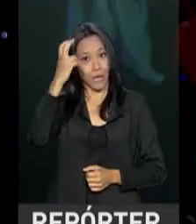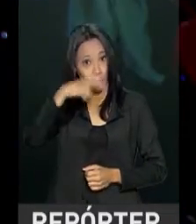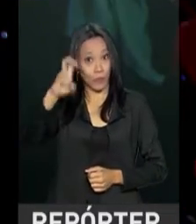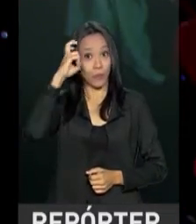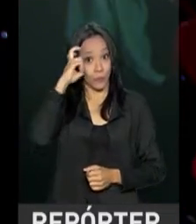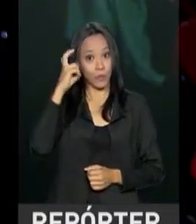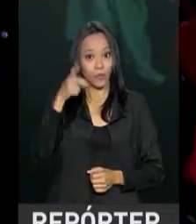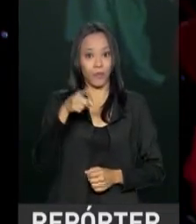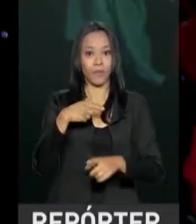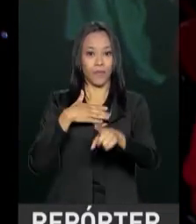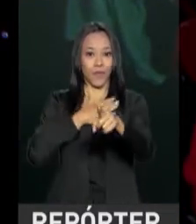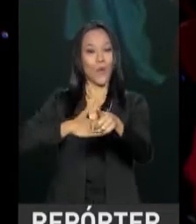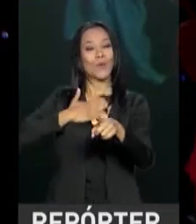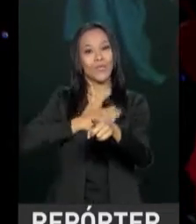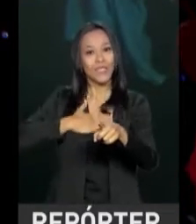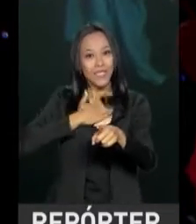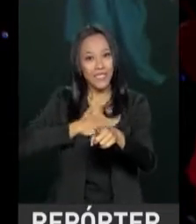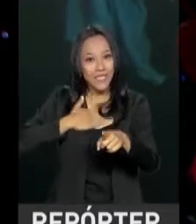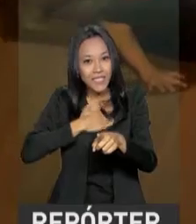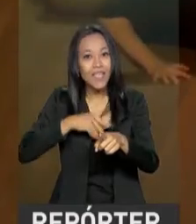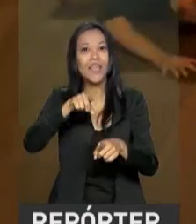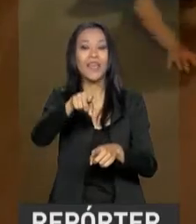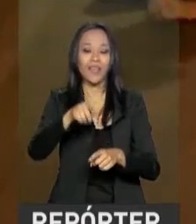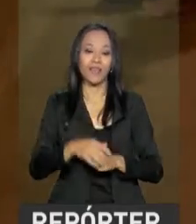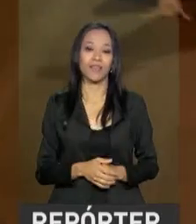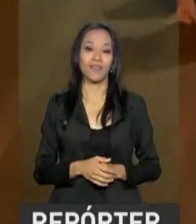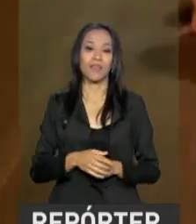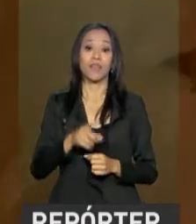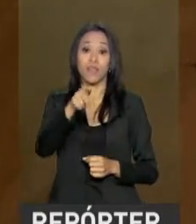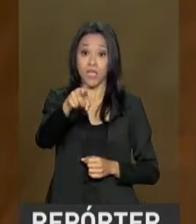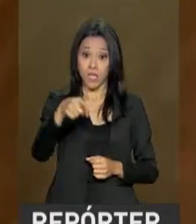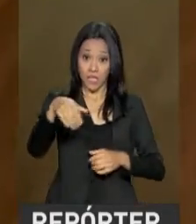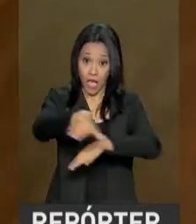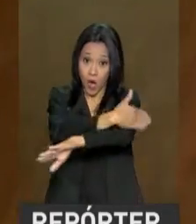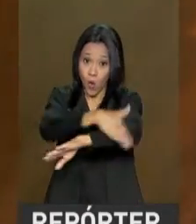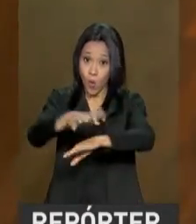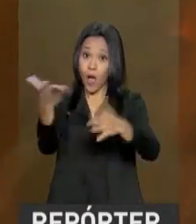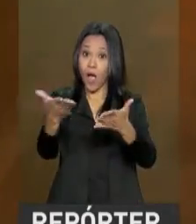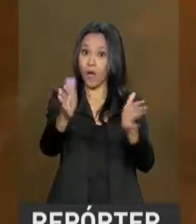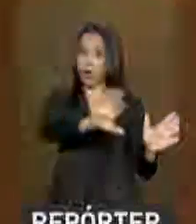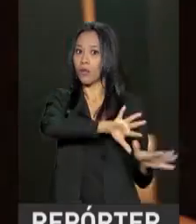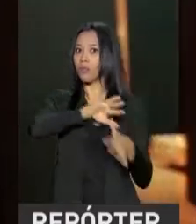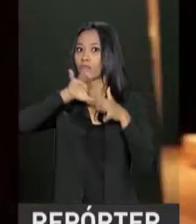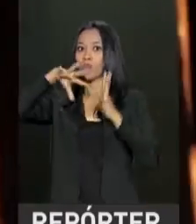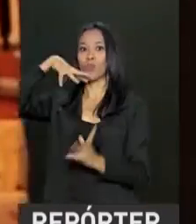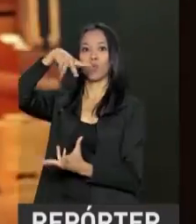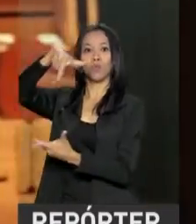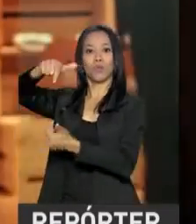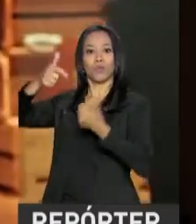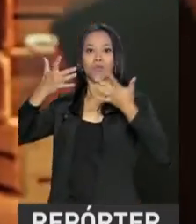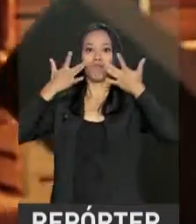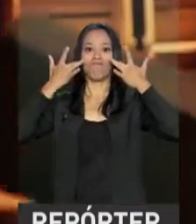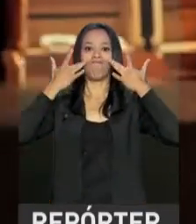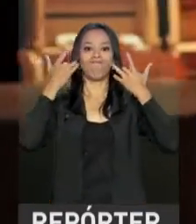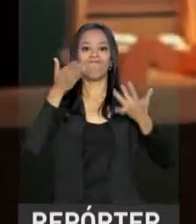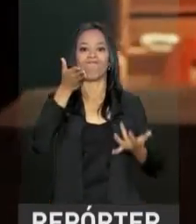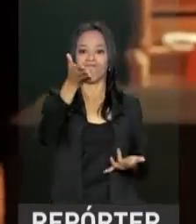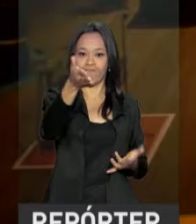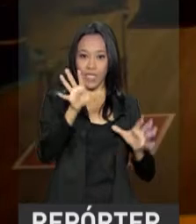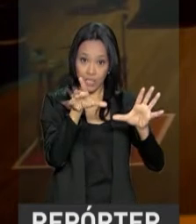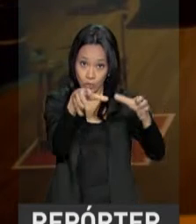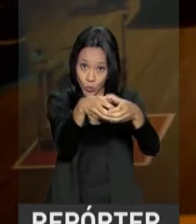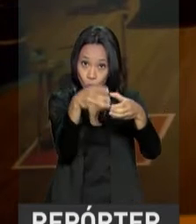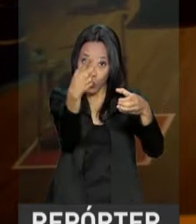cultura. Gostei do Giro da Estrela. Do teatro de rua para os palcos do mundo, o grupo de artistas independentes